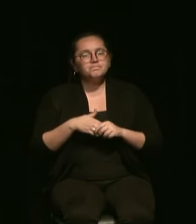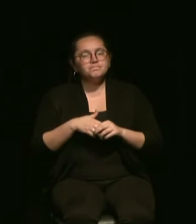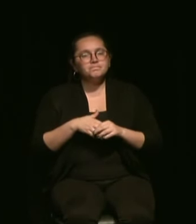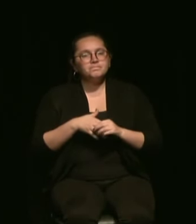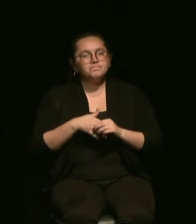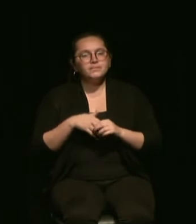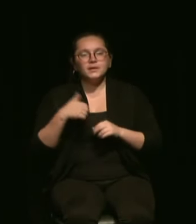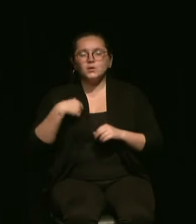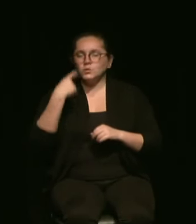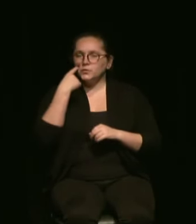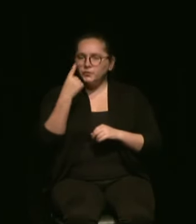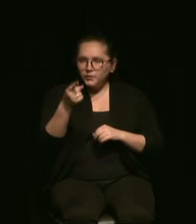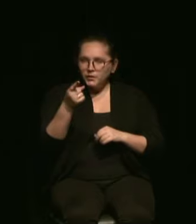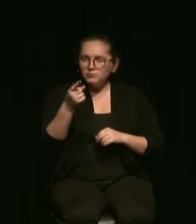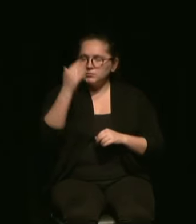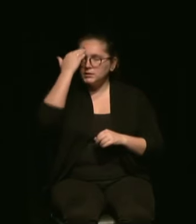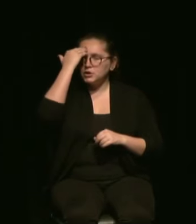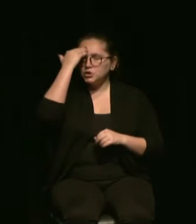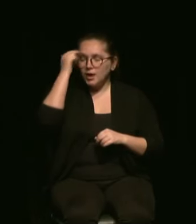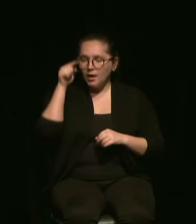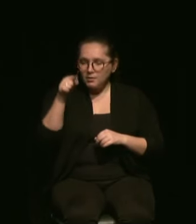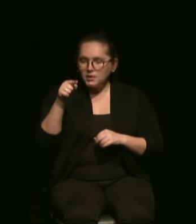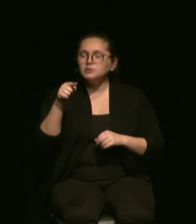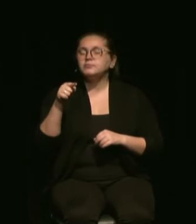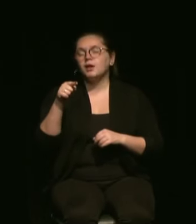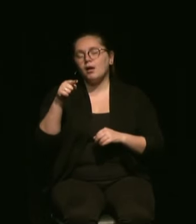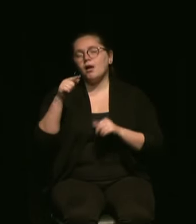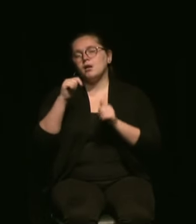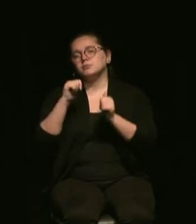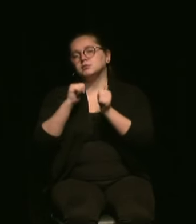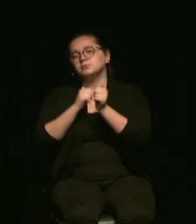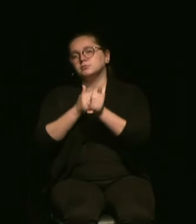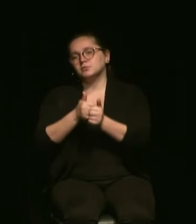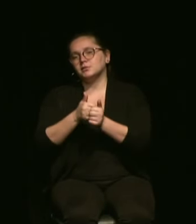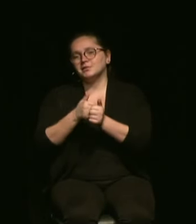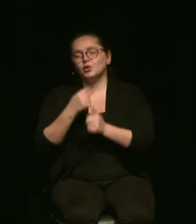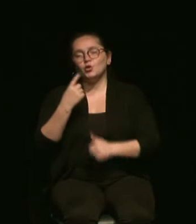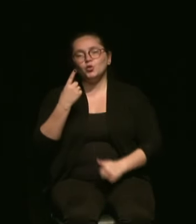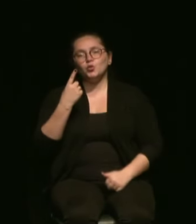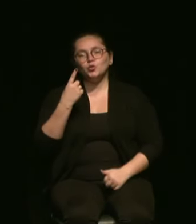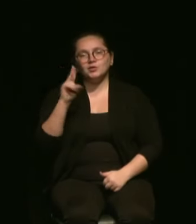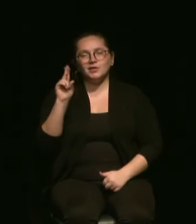entendendo que aquilo era acompanharia o DVD